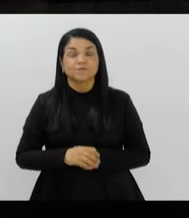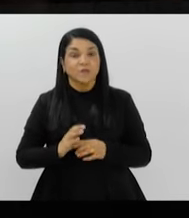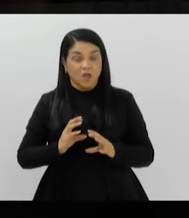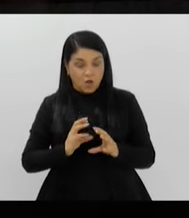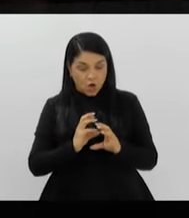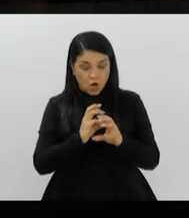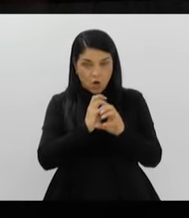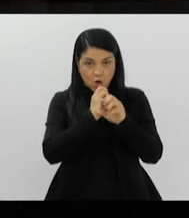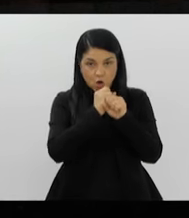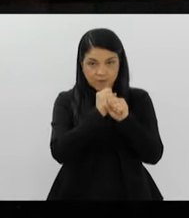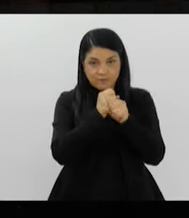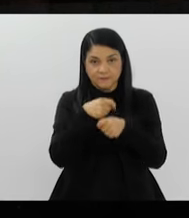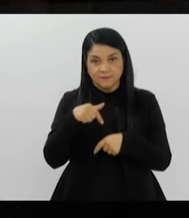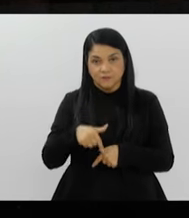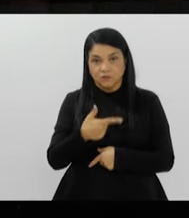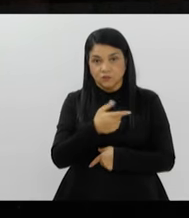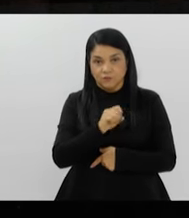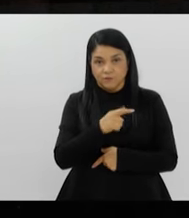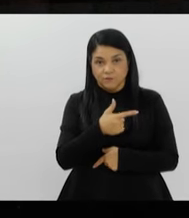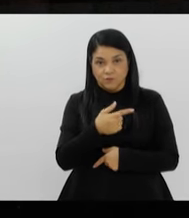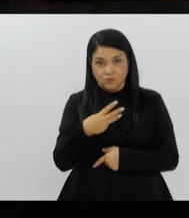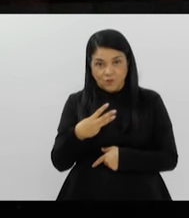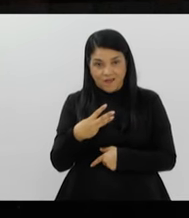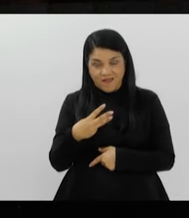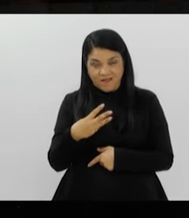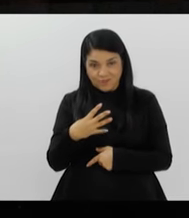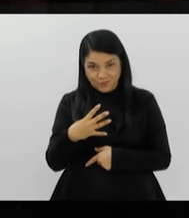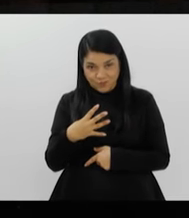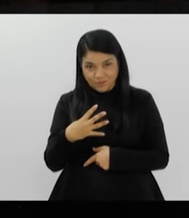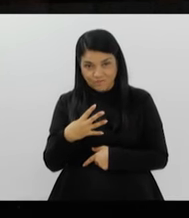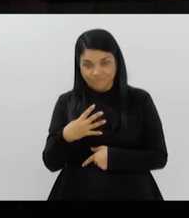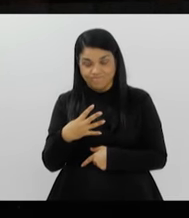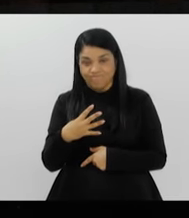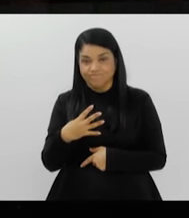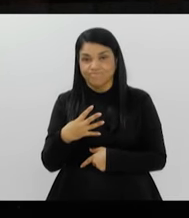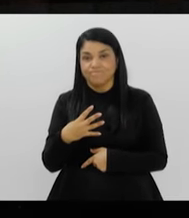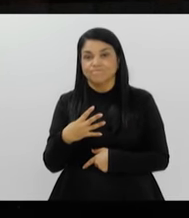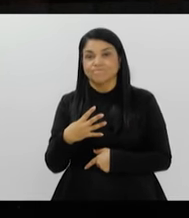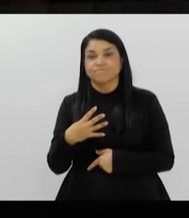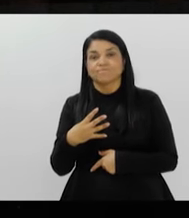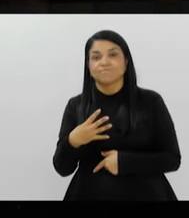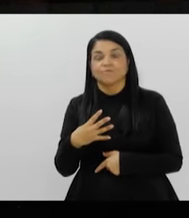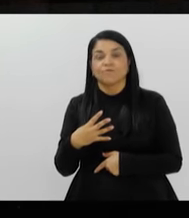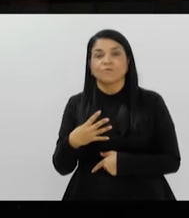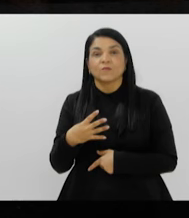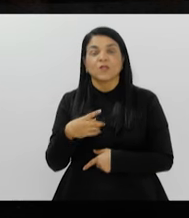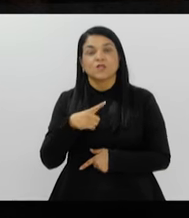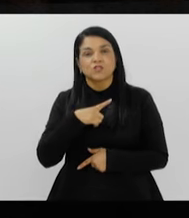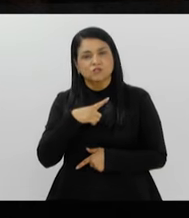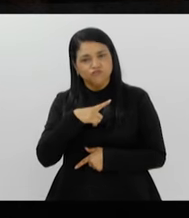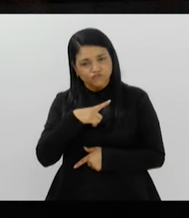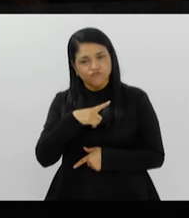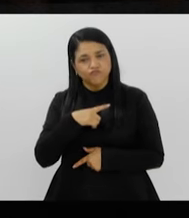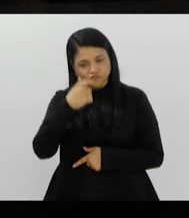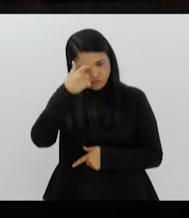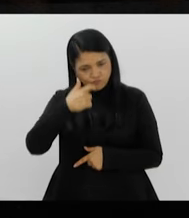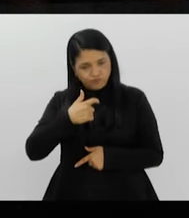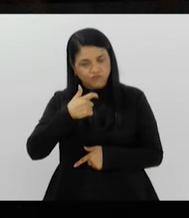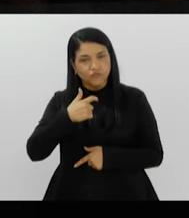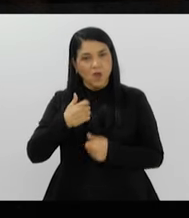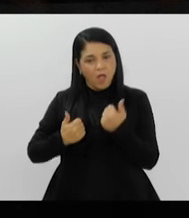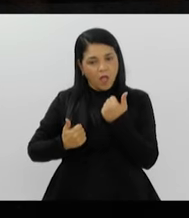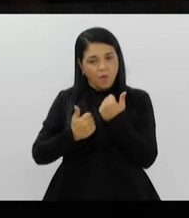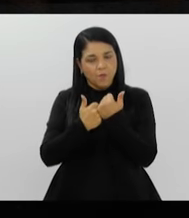contas desse ano não estão piores ainda, porque eu tive a audácia, apoiado